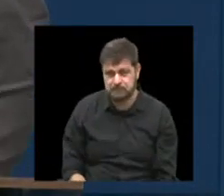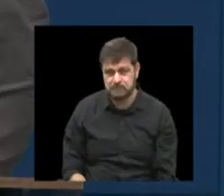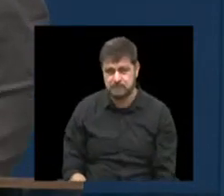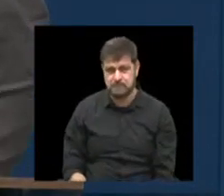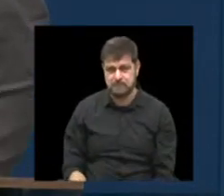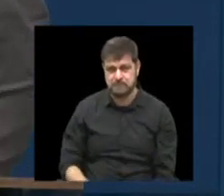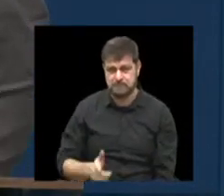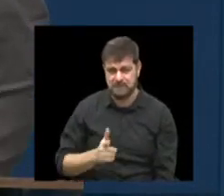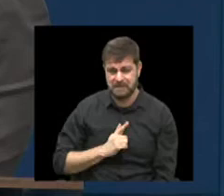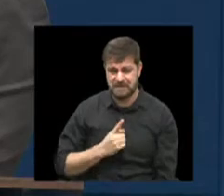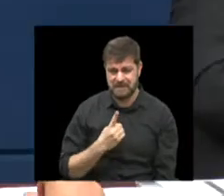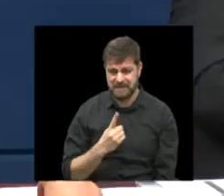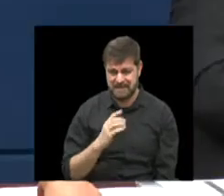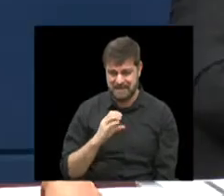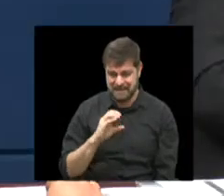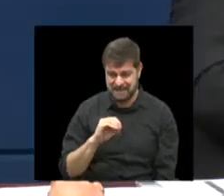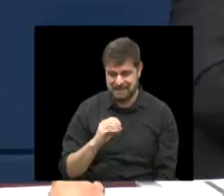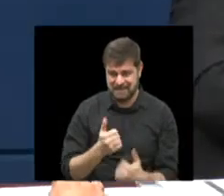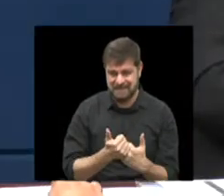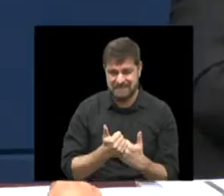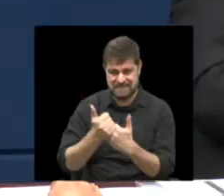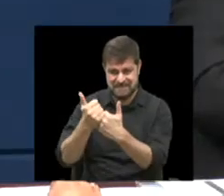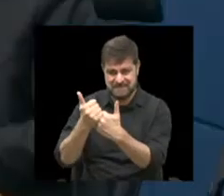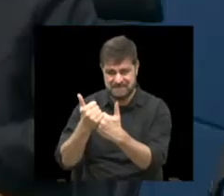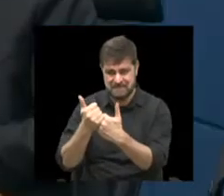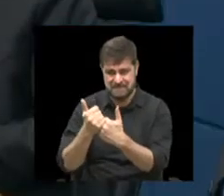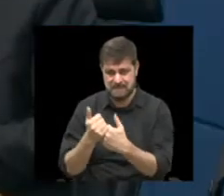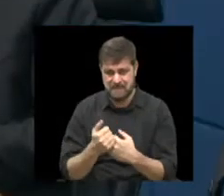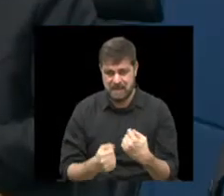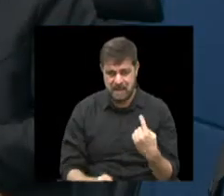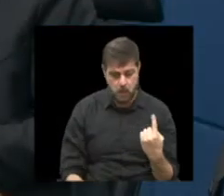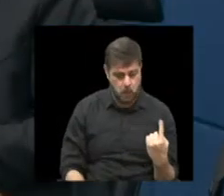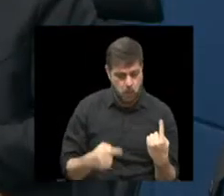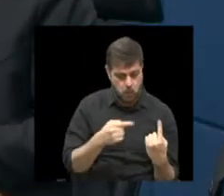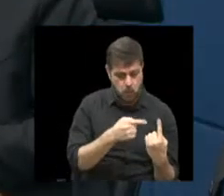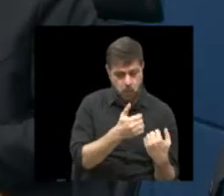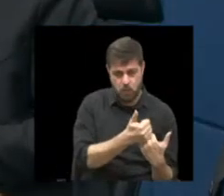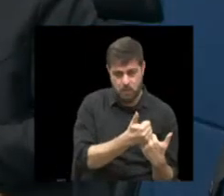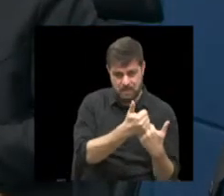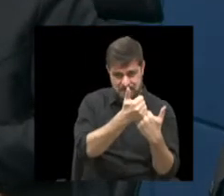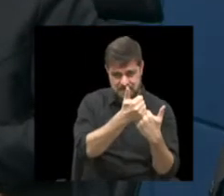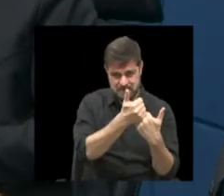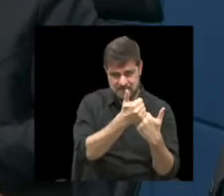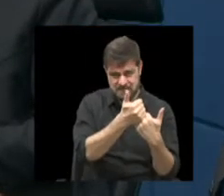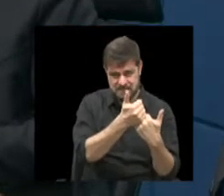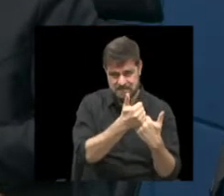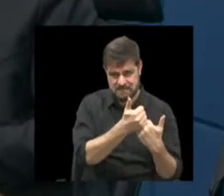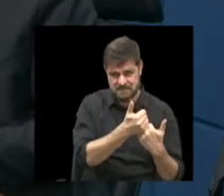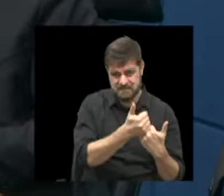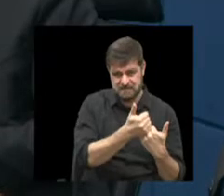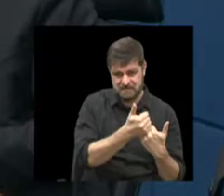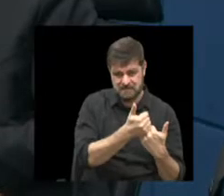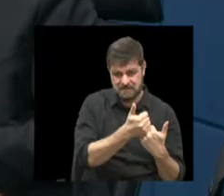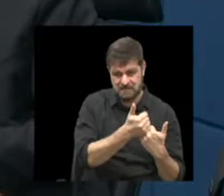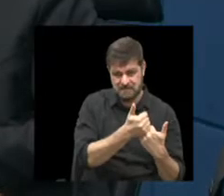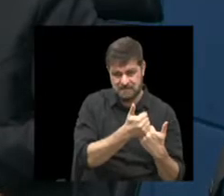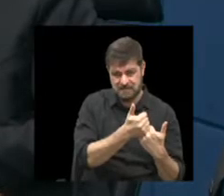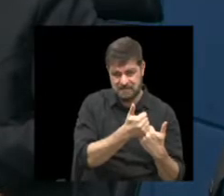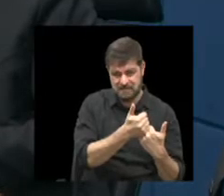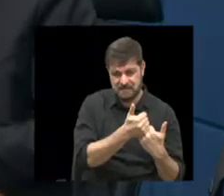Com 10 assessores, um assessor para cada... 3 mil. Não, 3 mil não. Para